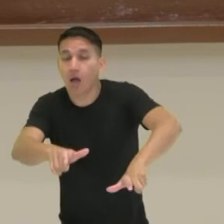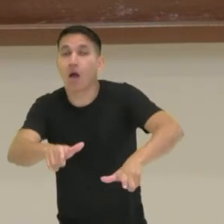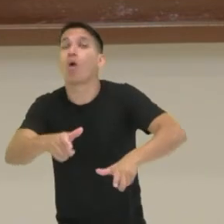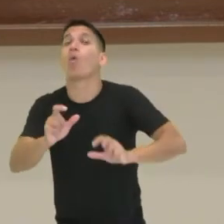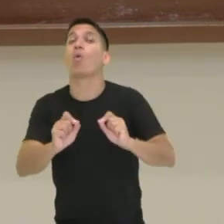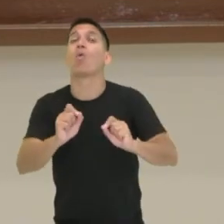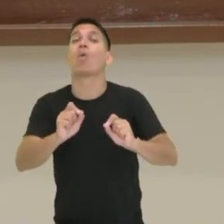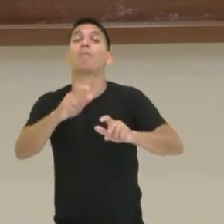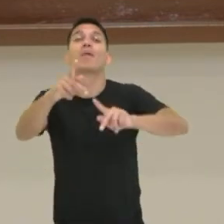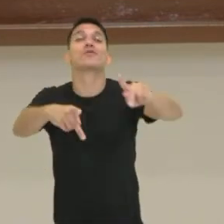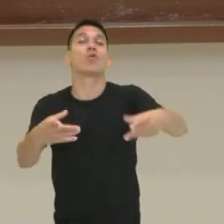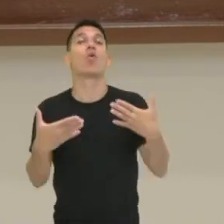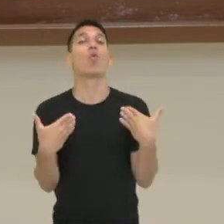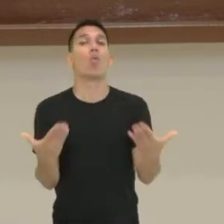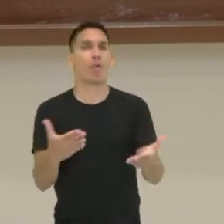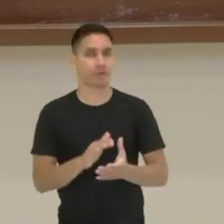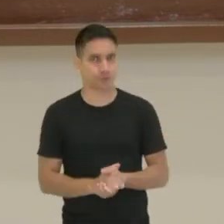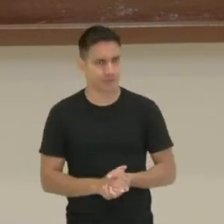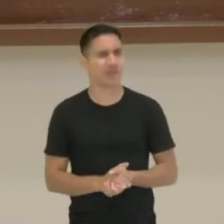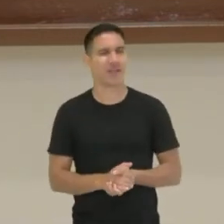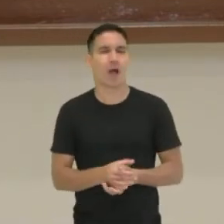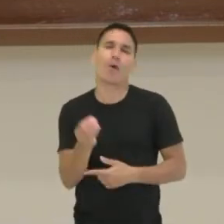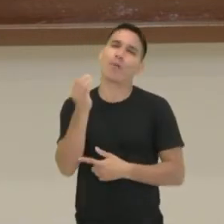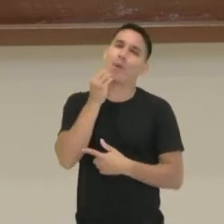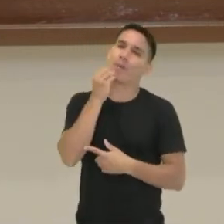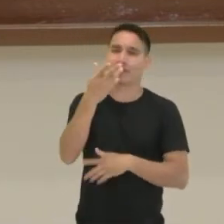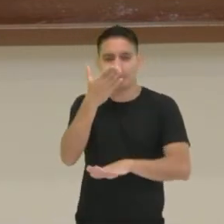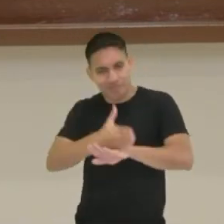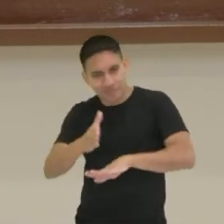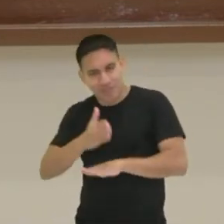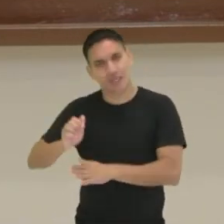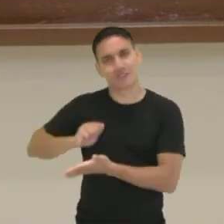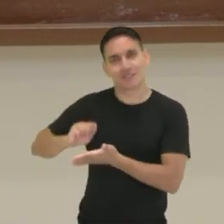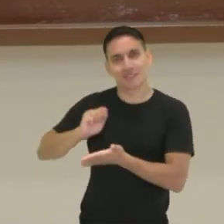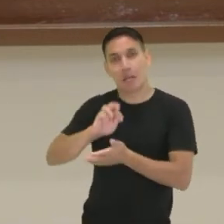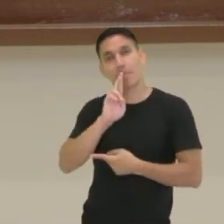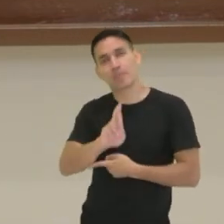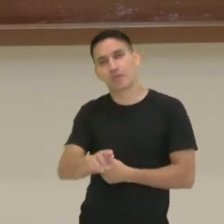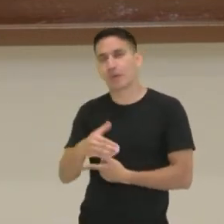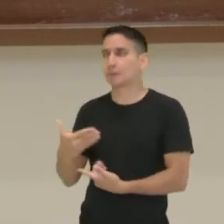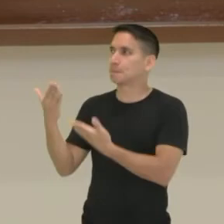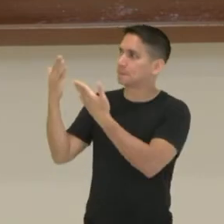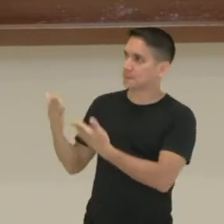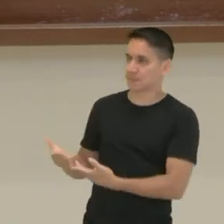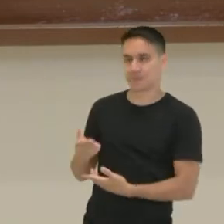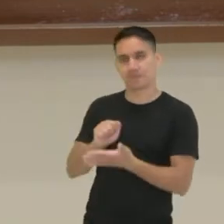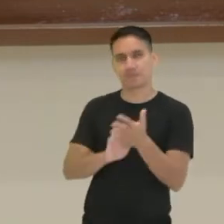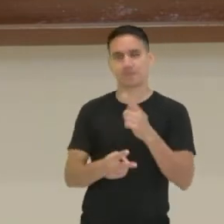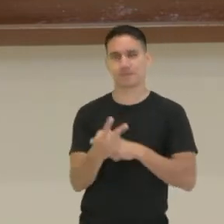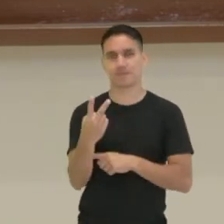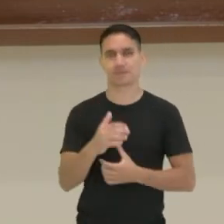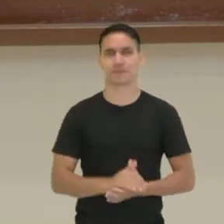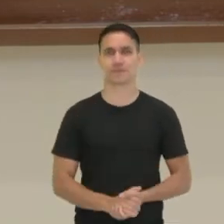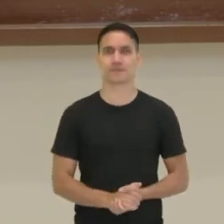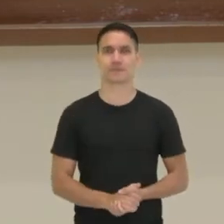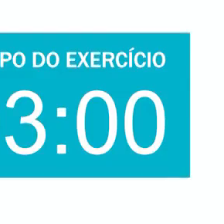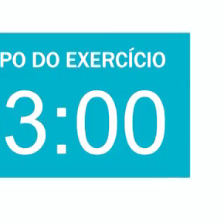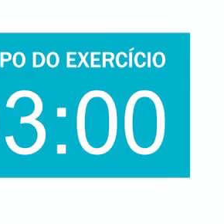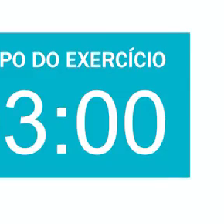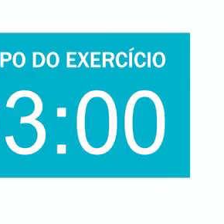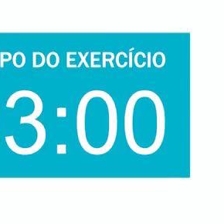né? Então, mais uma oportunidade de vocês treinarem a escrita respondendo aí a nossa segunda atividade.